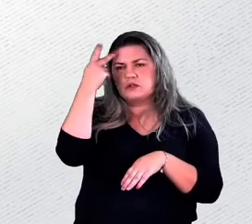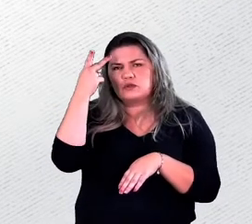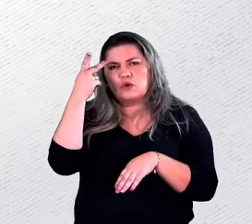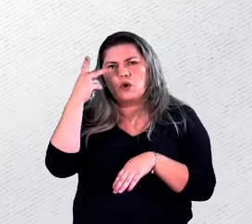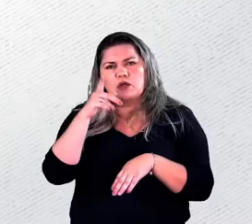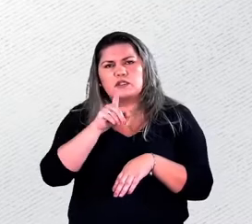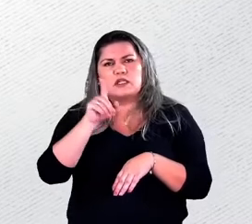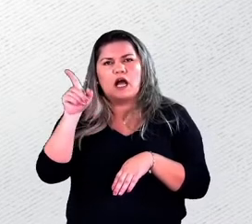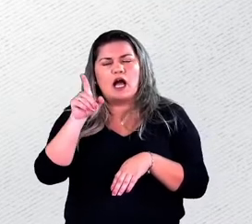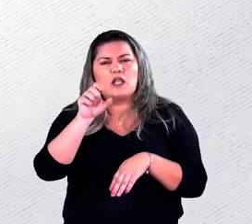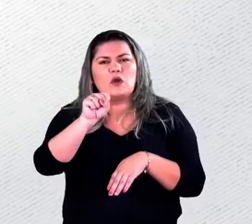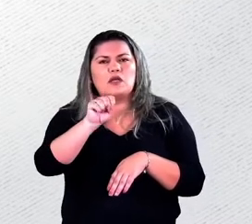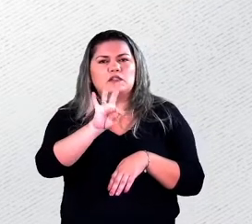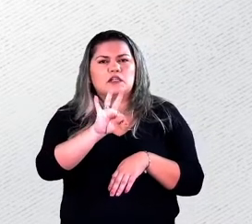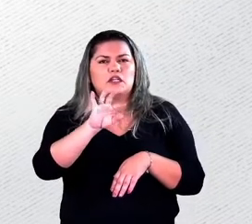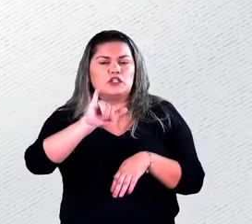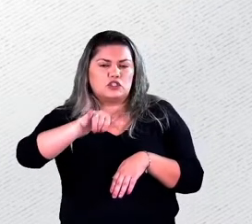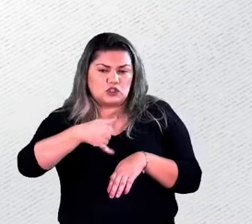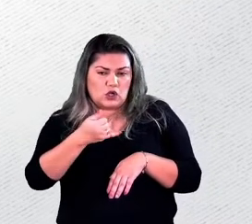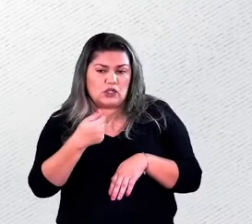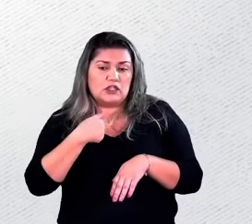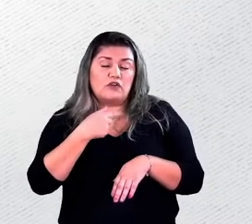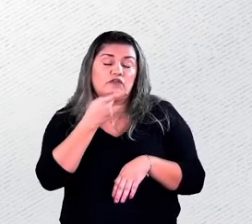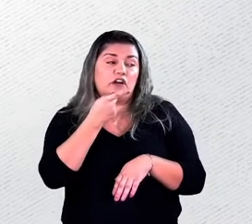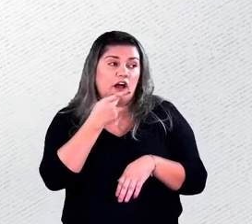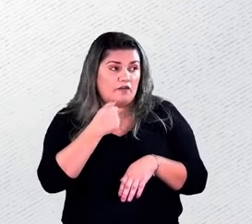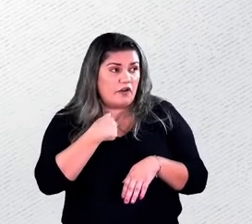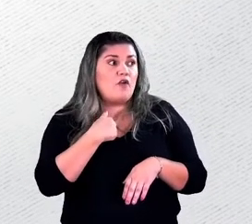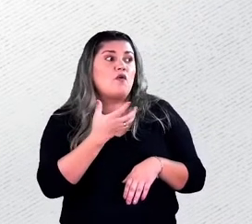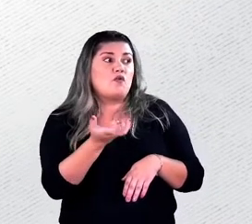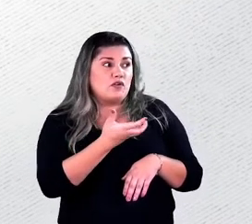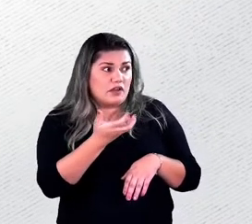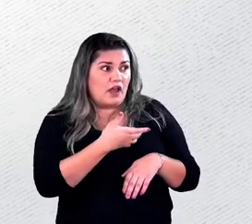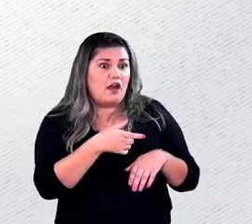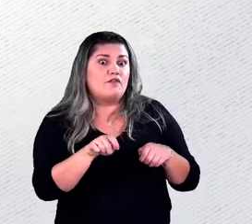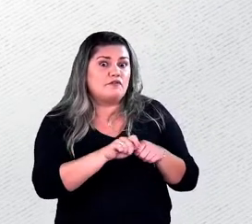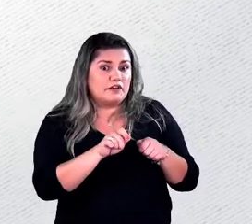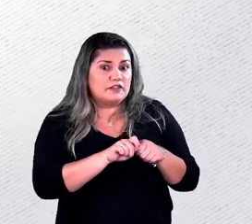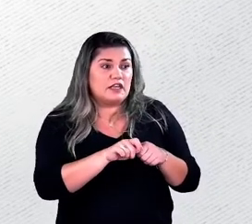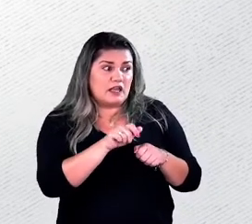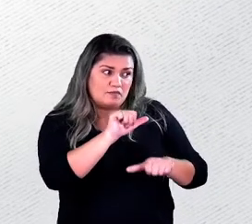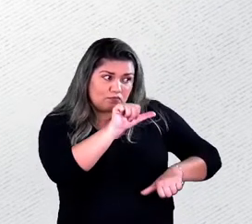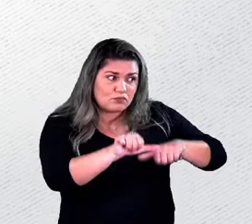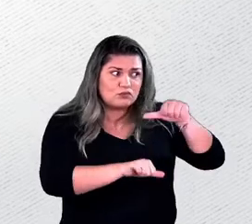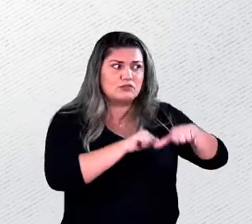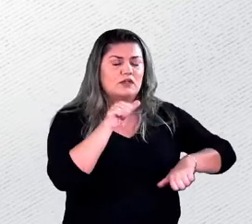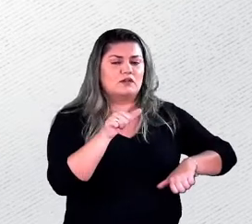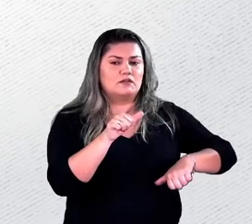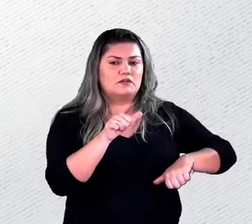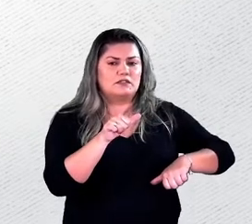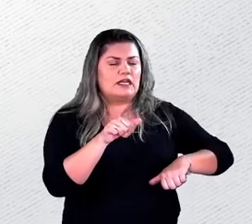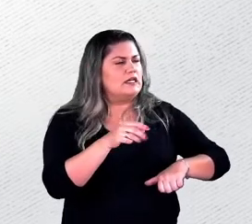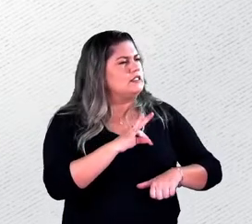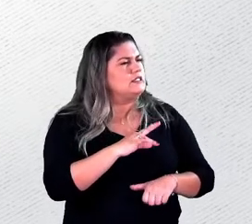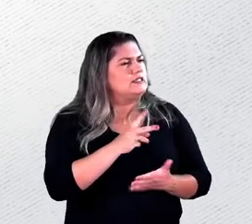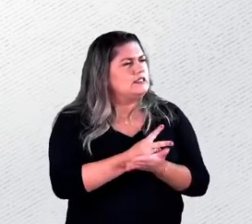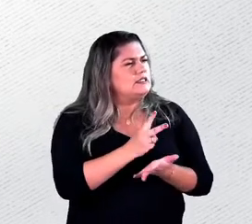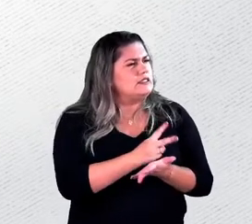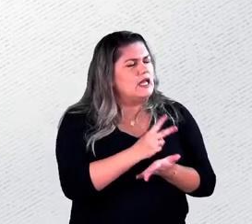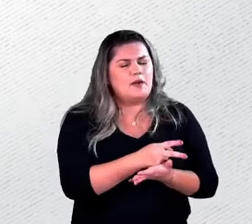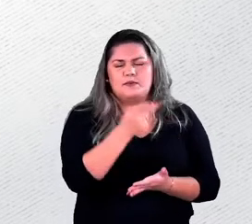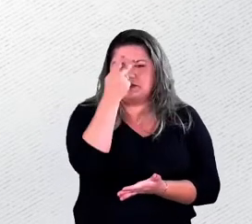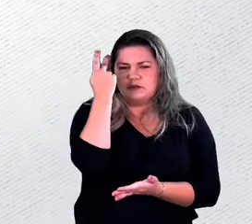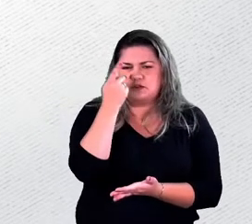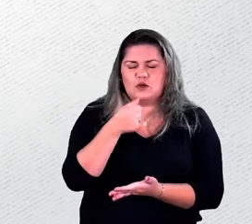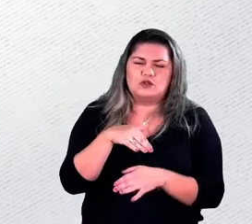dizia eles olha pretende fazer isso aí muito respondiam com a mesma com o mesmo com o mesmo choque na para Mas o